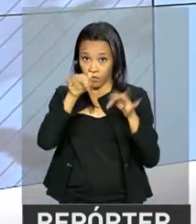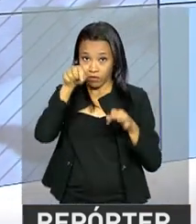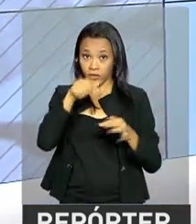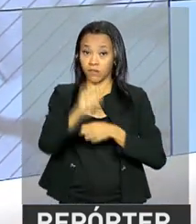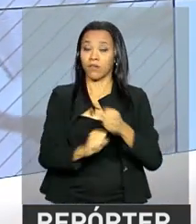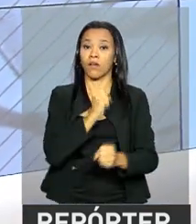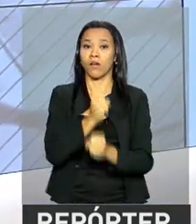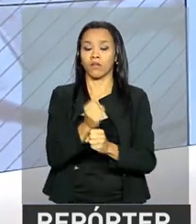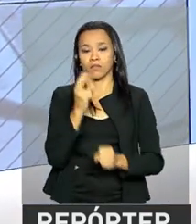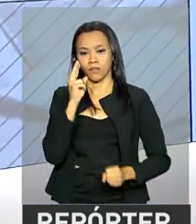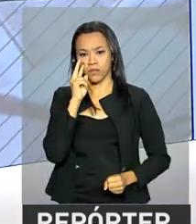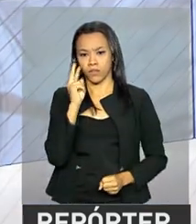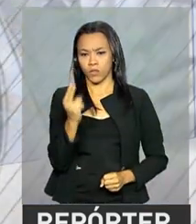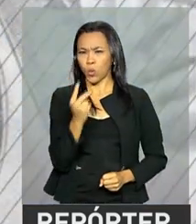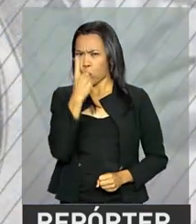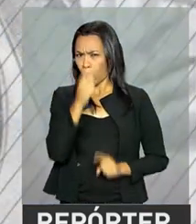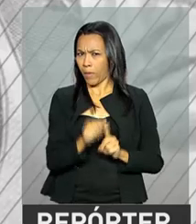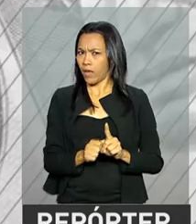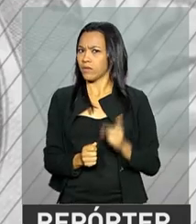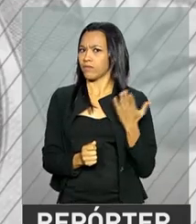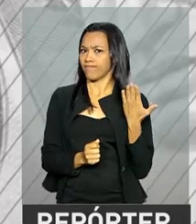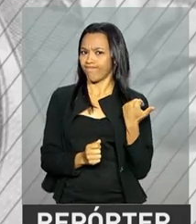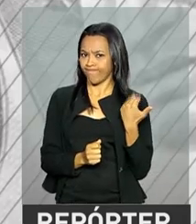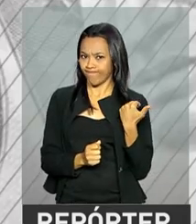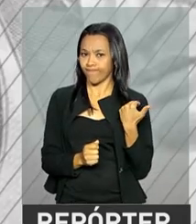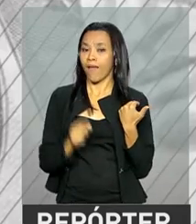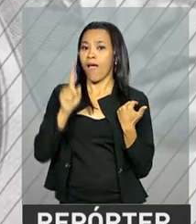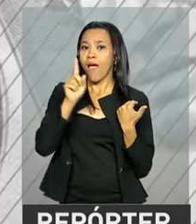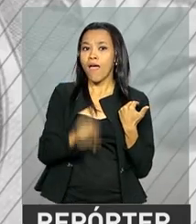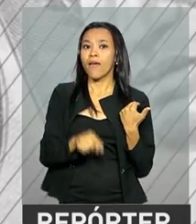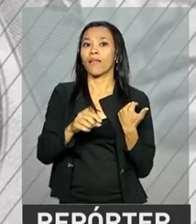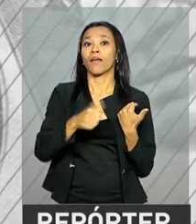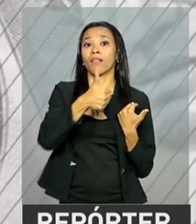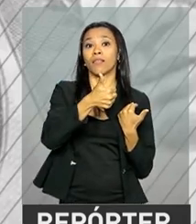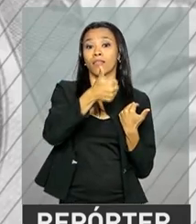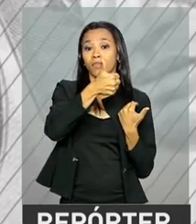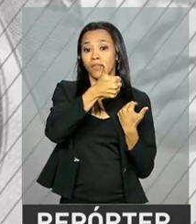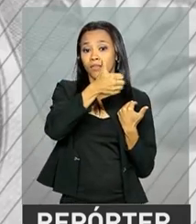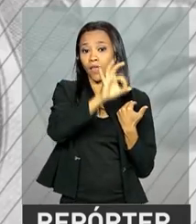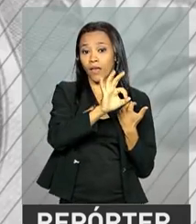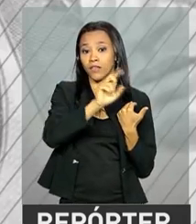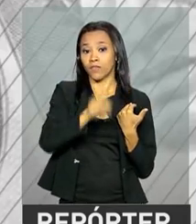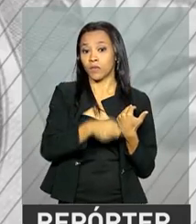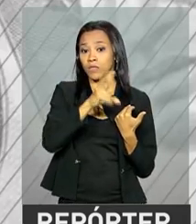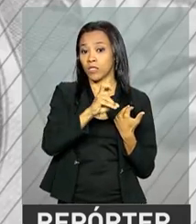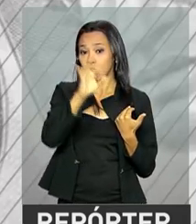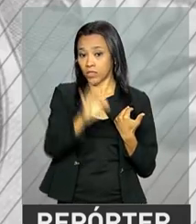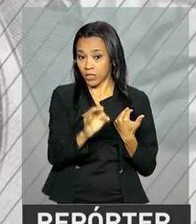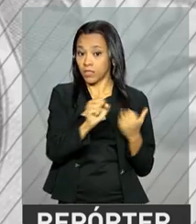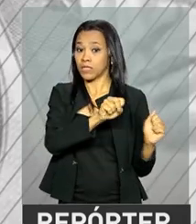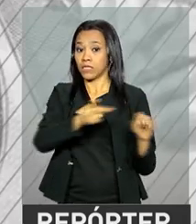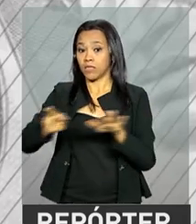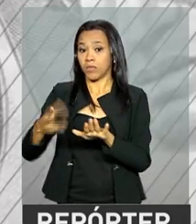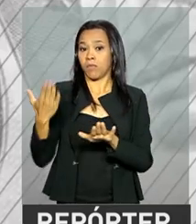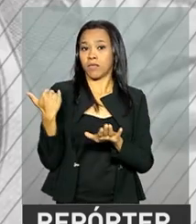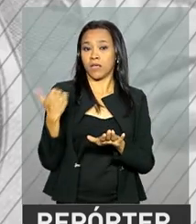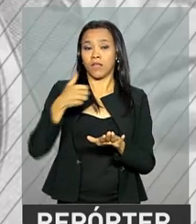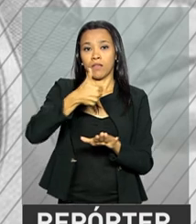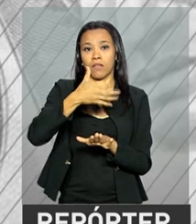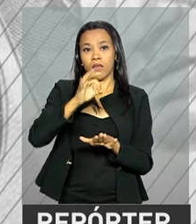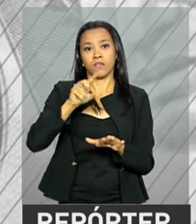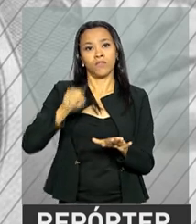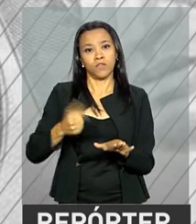na no há um mês atrás A previsão era de 10,5 por. na semana passada foi de